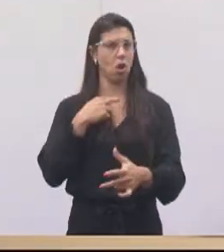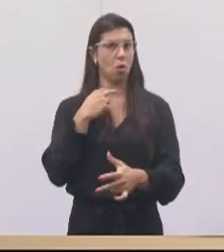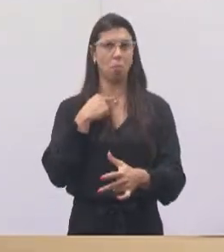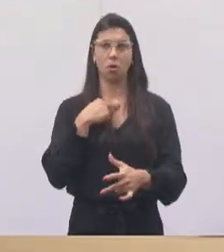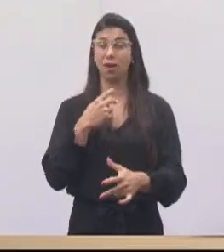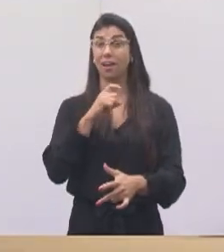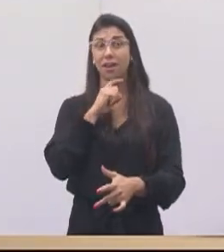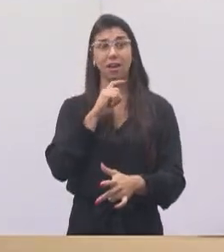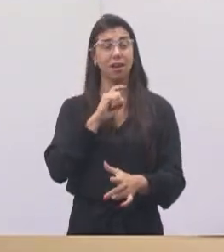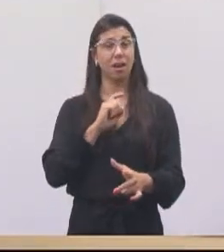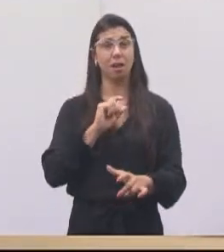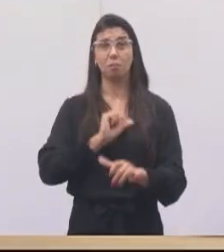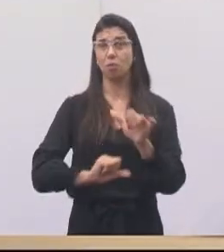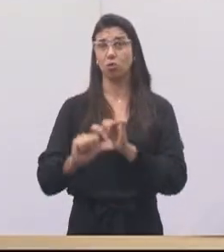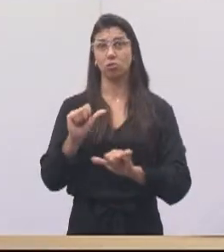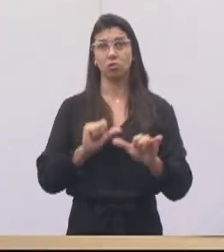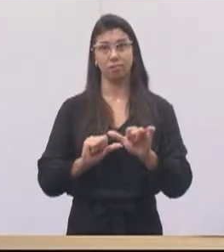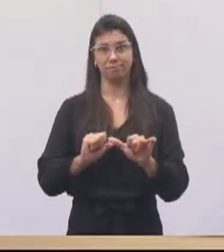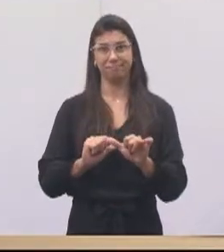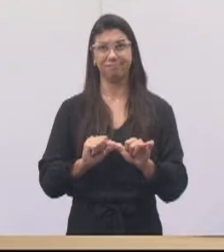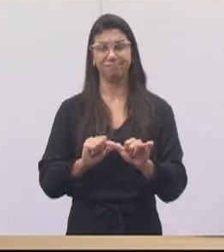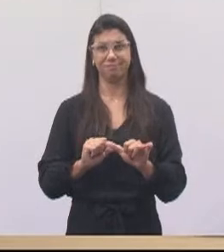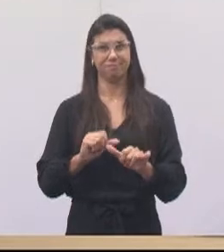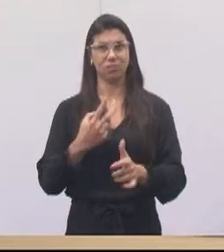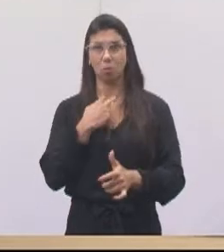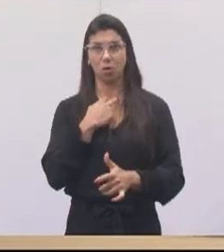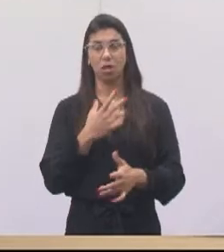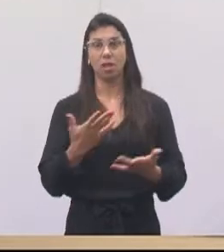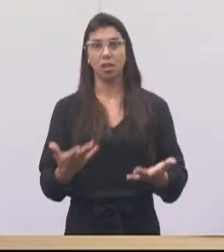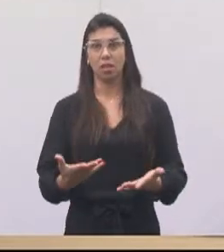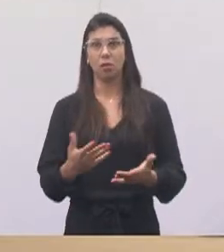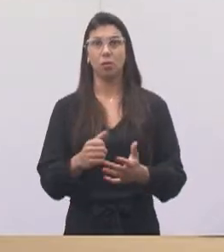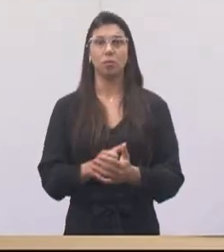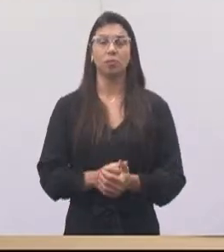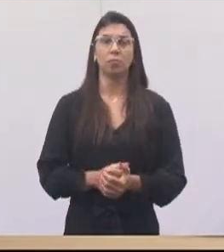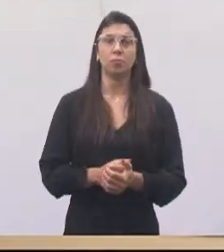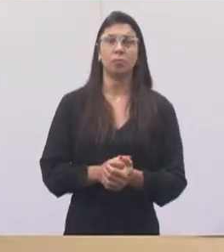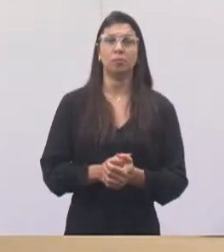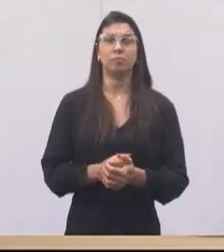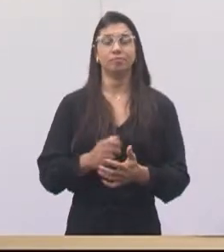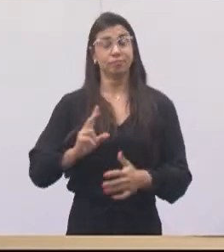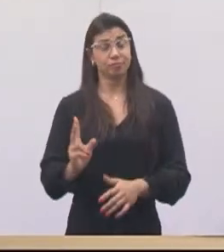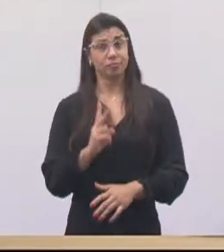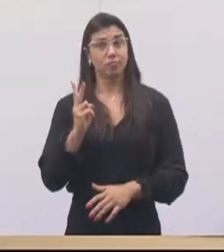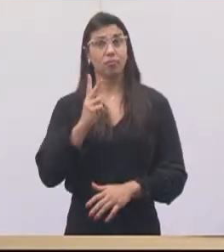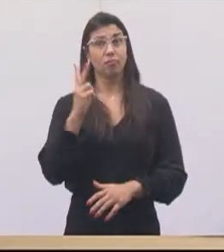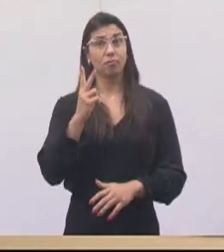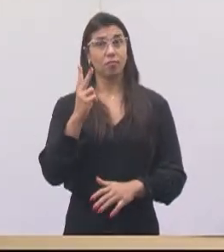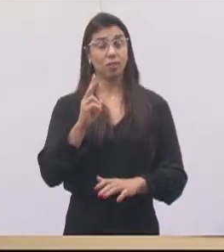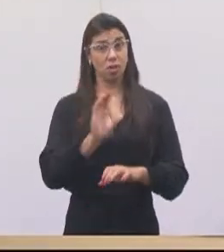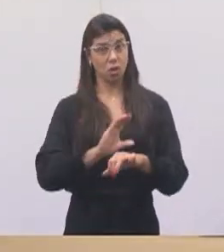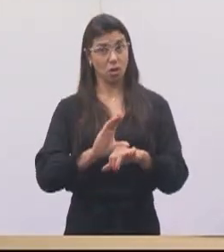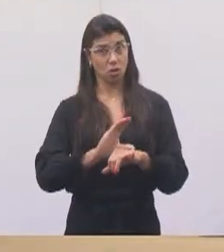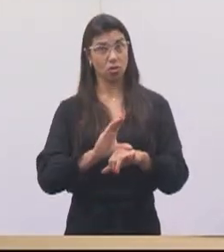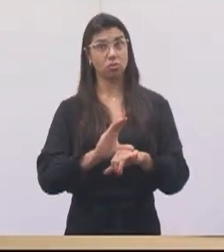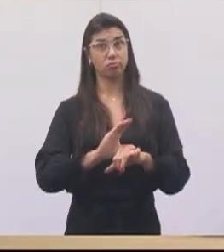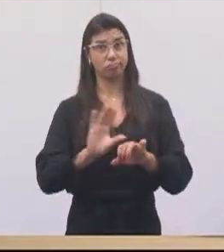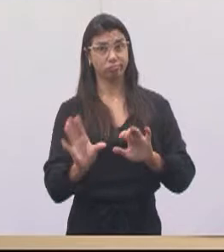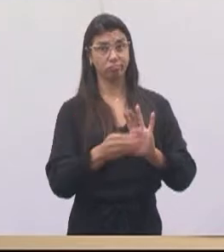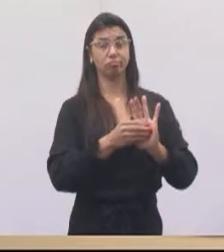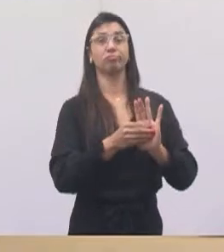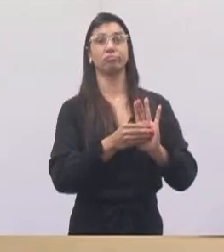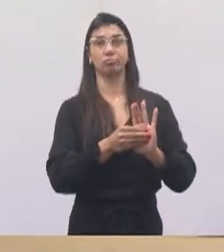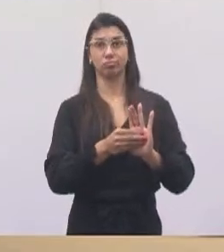pelo Senado, conforme se exige uma emenda à Constituição. Então, é um valor que a Constituição coloca